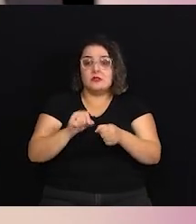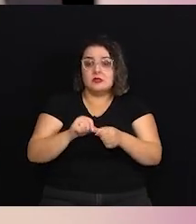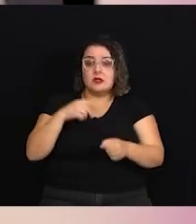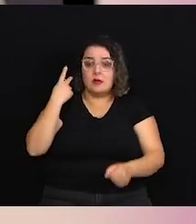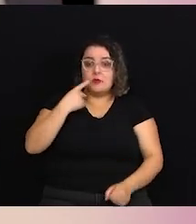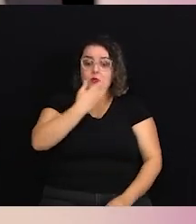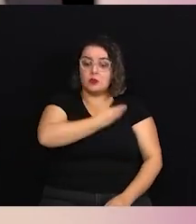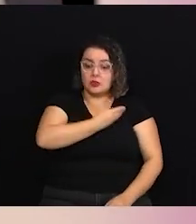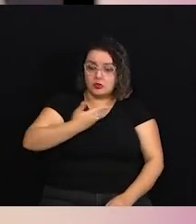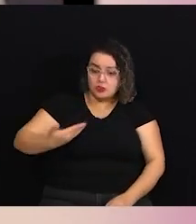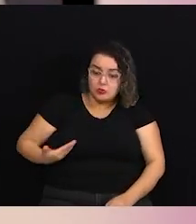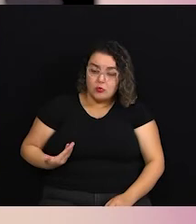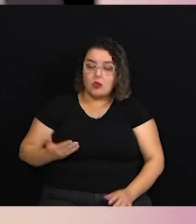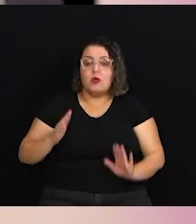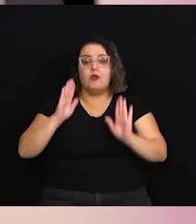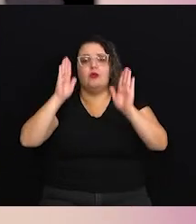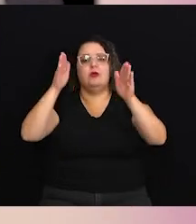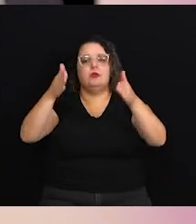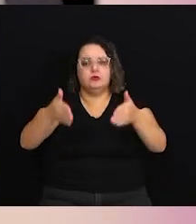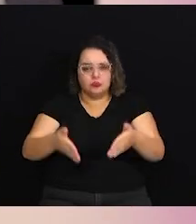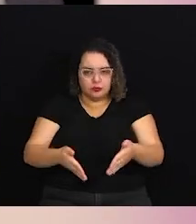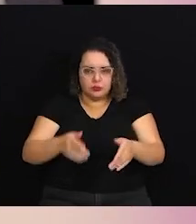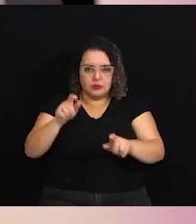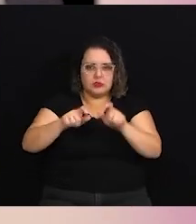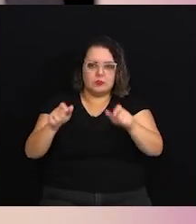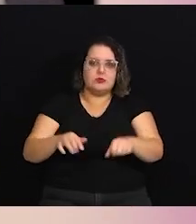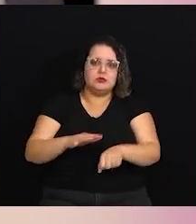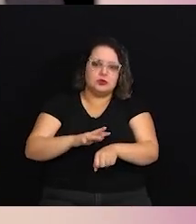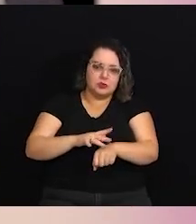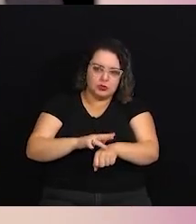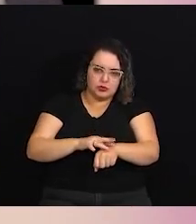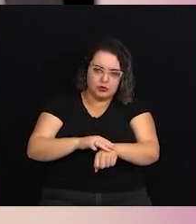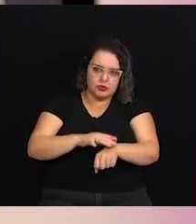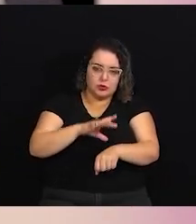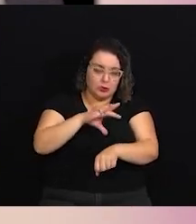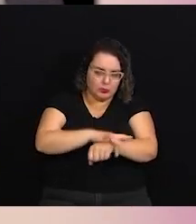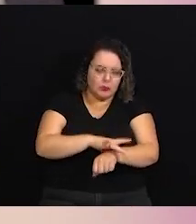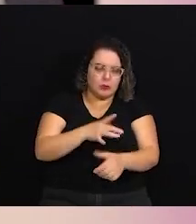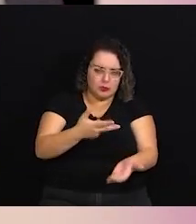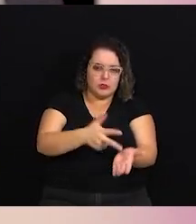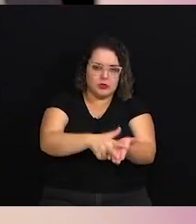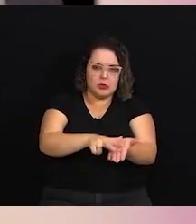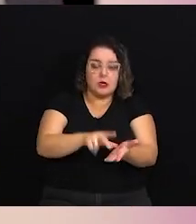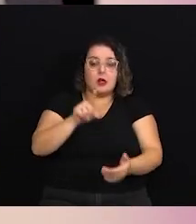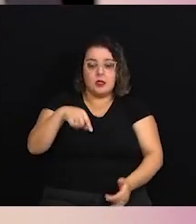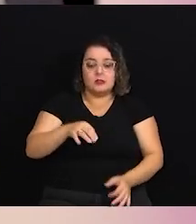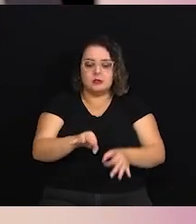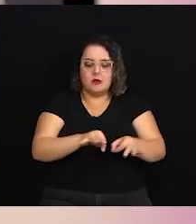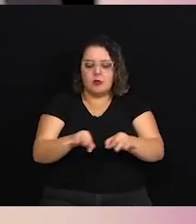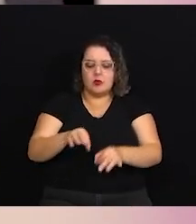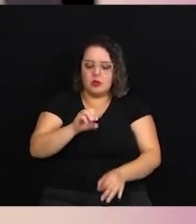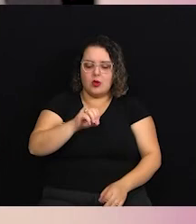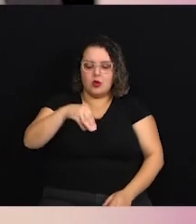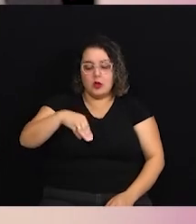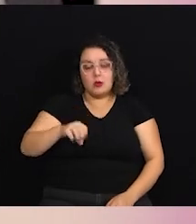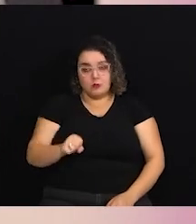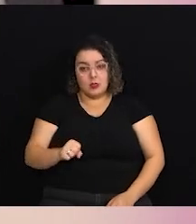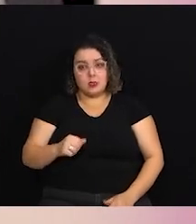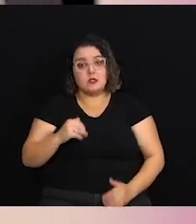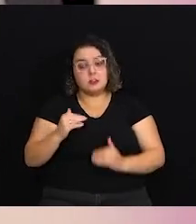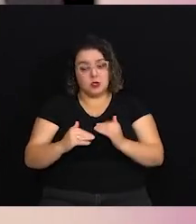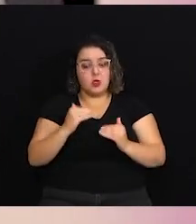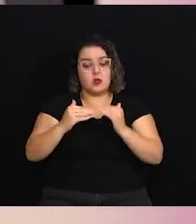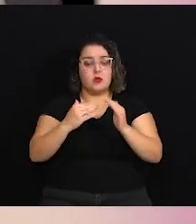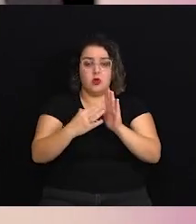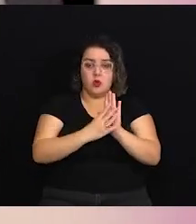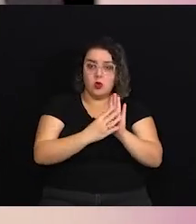públicas voltado para as pessoas com epilepsia E foi justamente nesse projeto da OMS que o pude